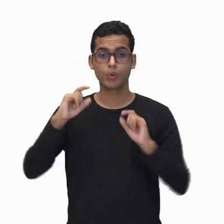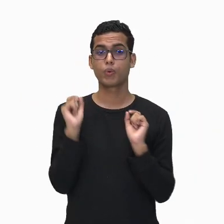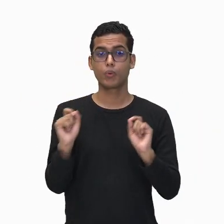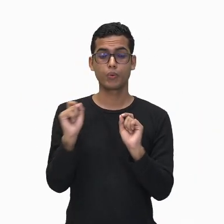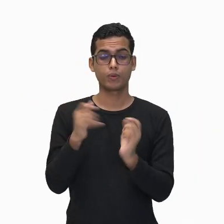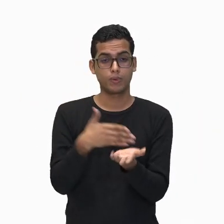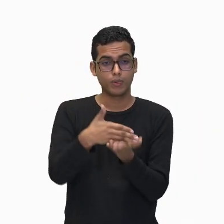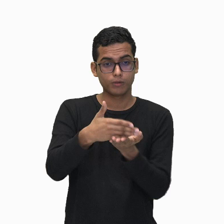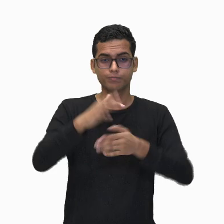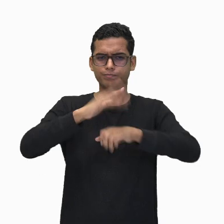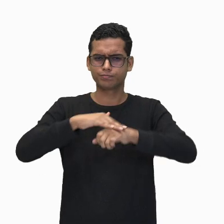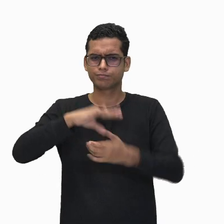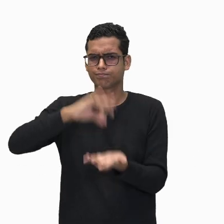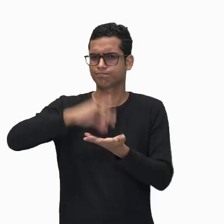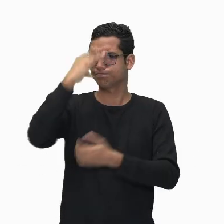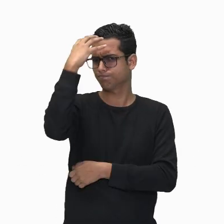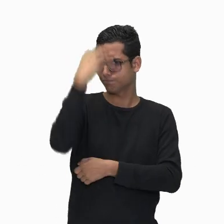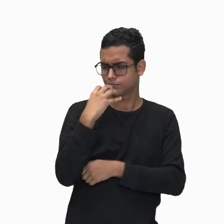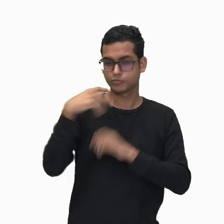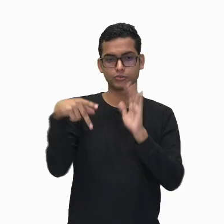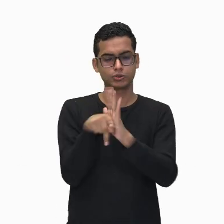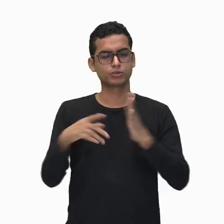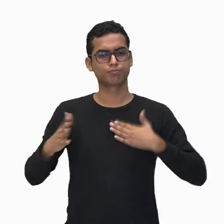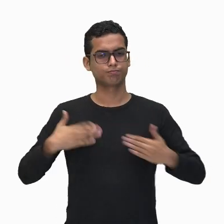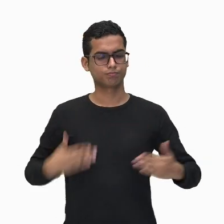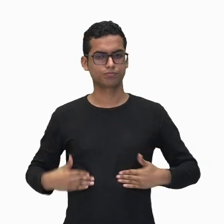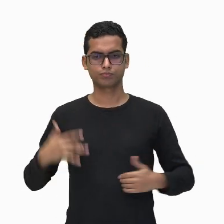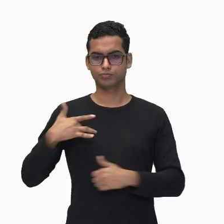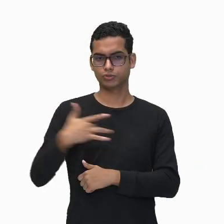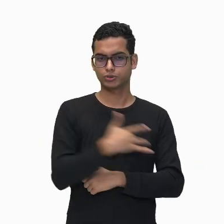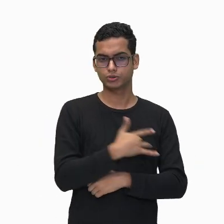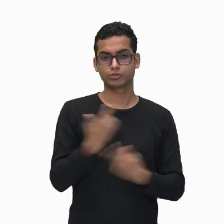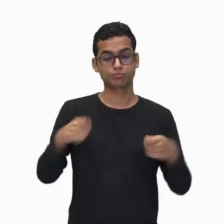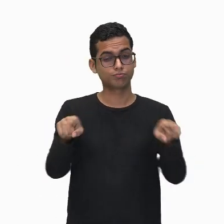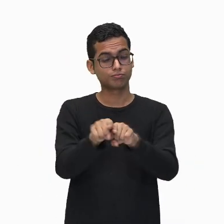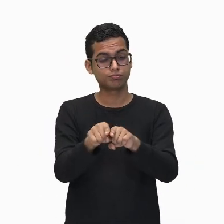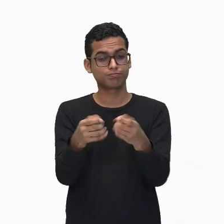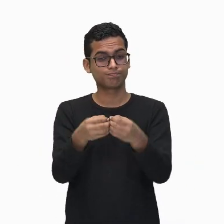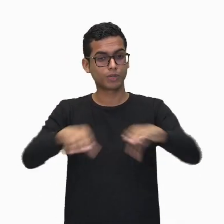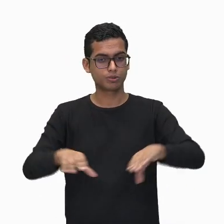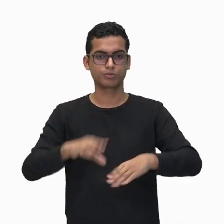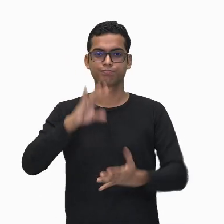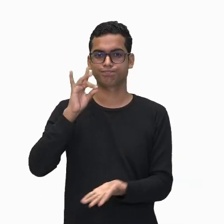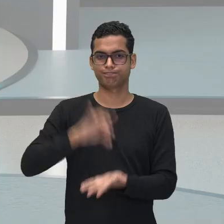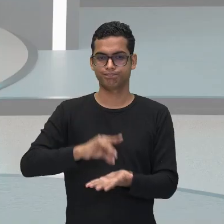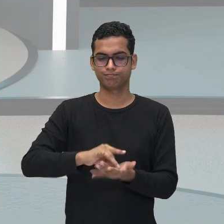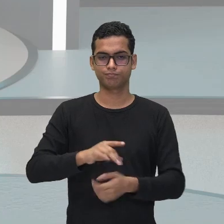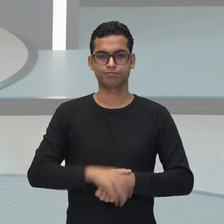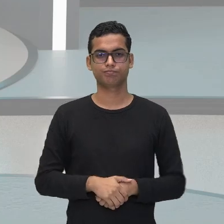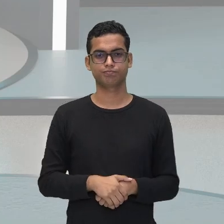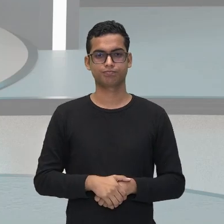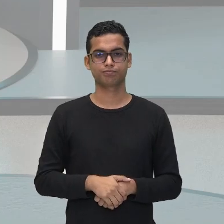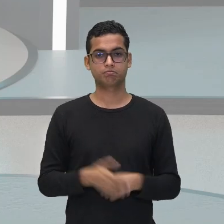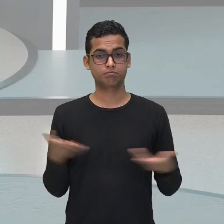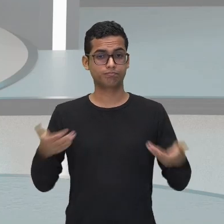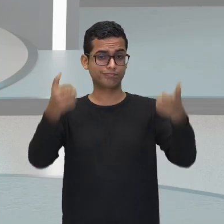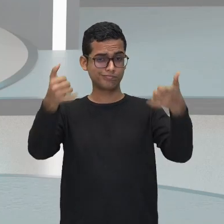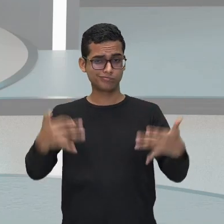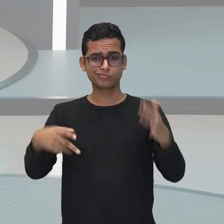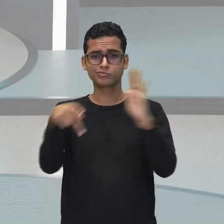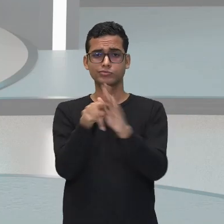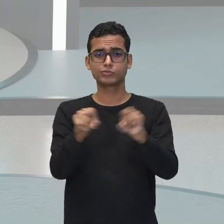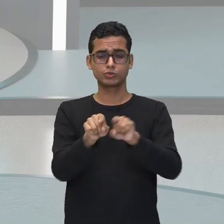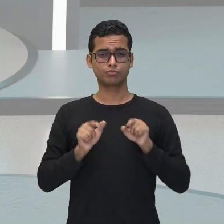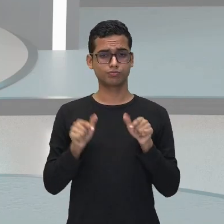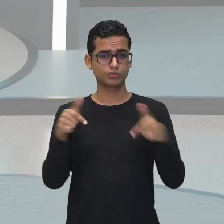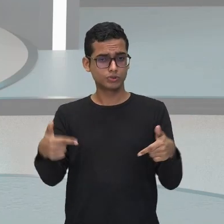de doenças que são sérias, nocivas à nossa saúde. Então, falando, né, do contrário agora da atividade